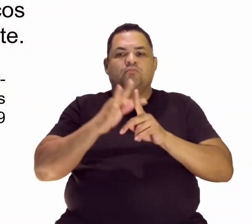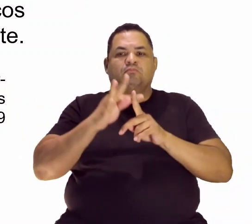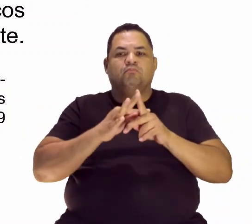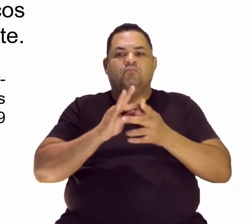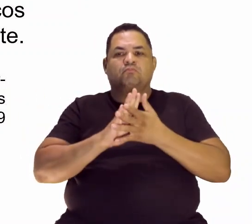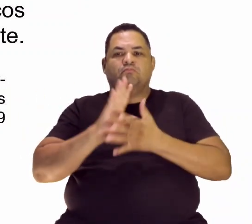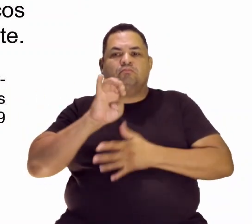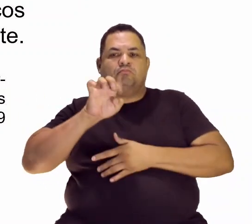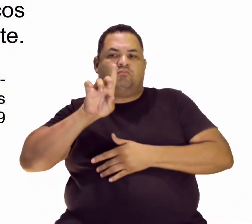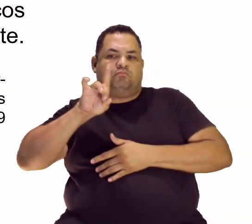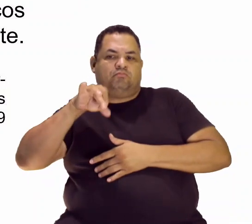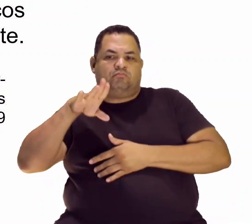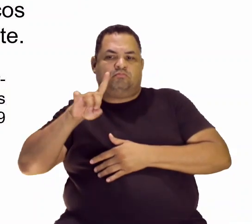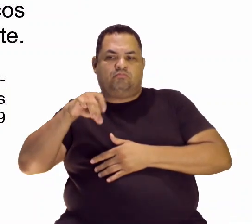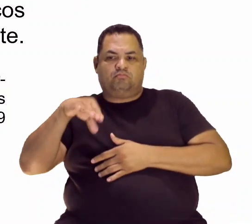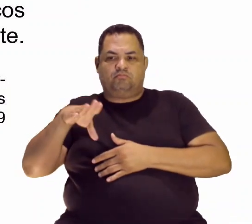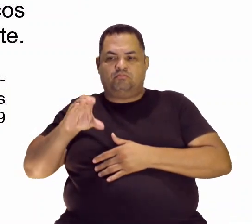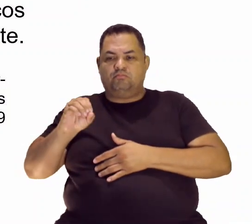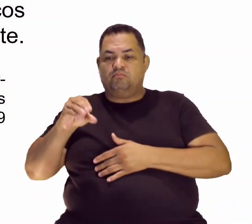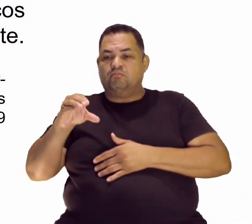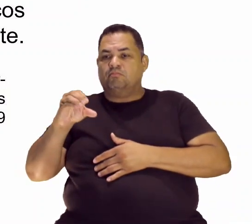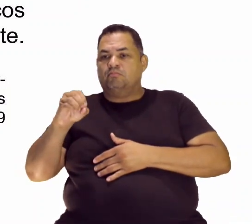termômetro e de